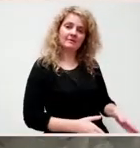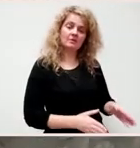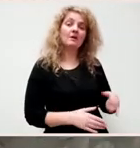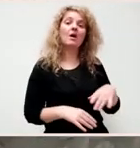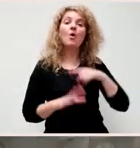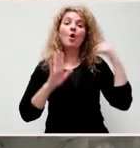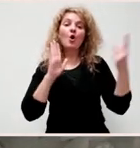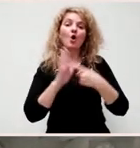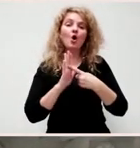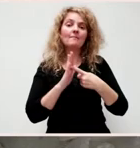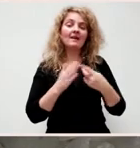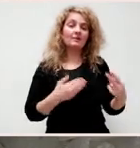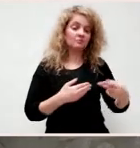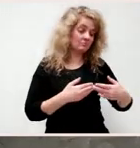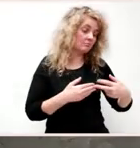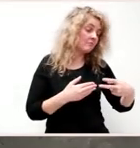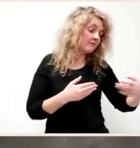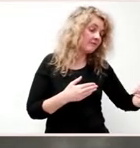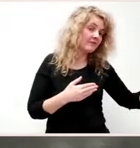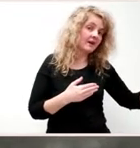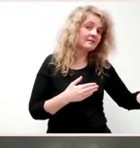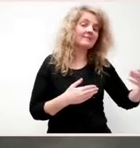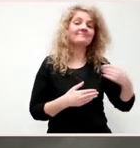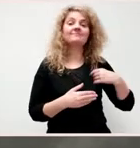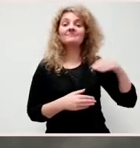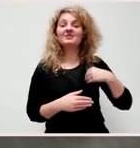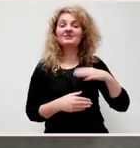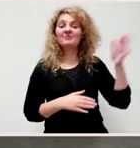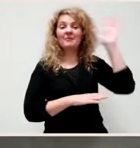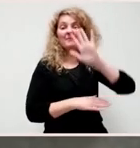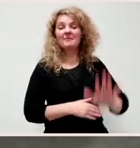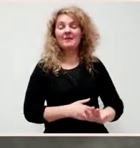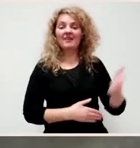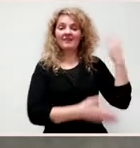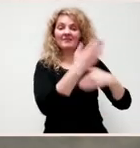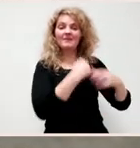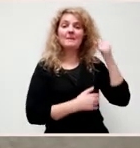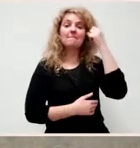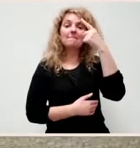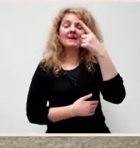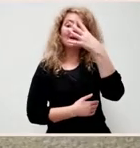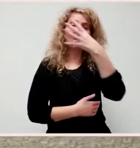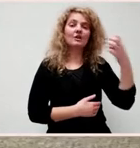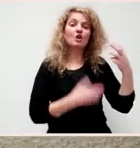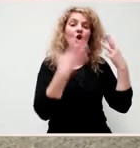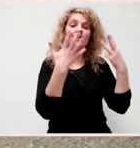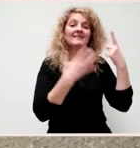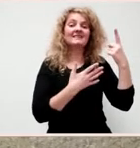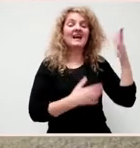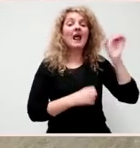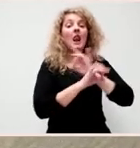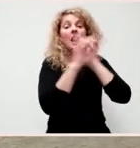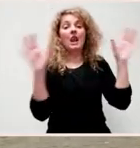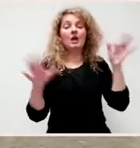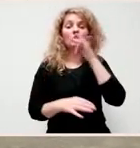morrera. Parece ser que cando morreu o pobre Suero, cara 1486, aínda que non está de todo claro,